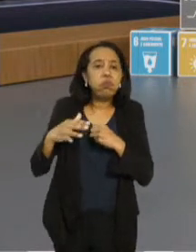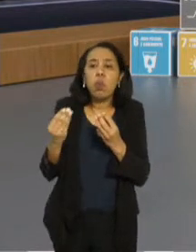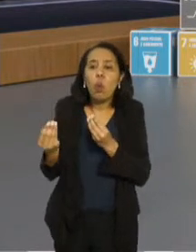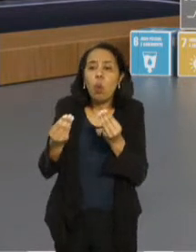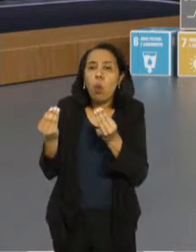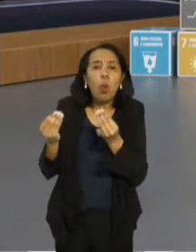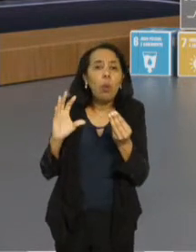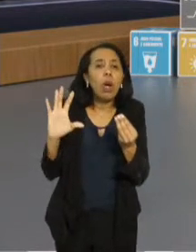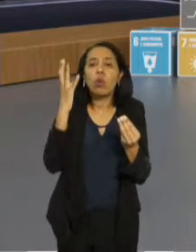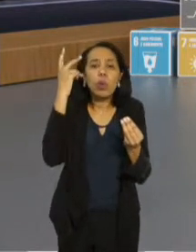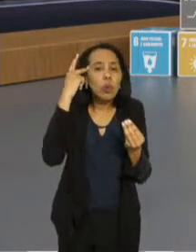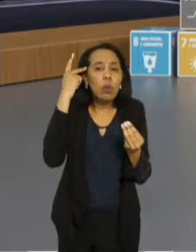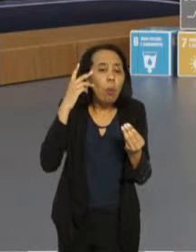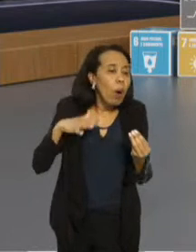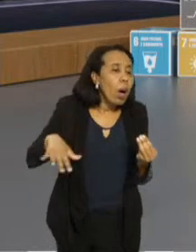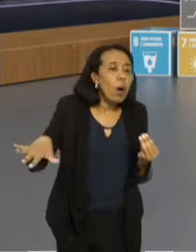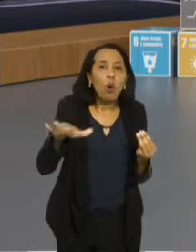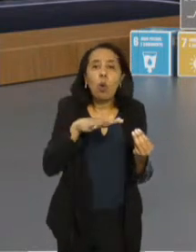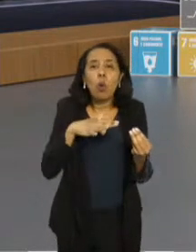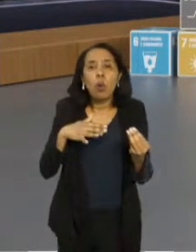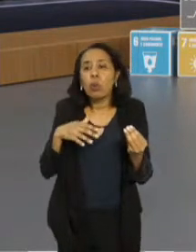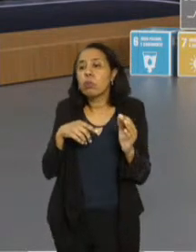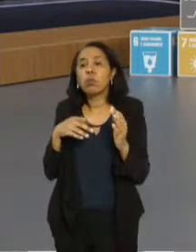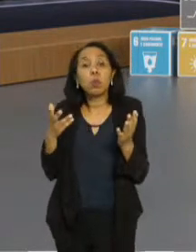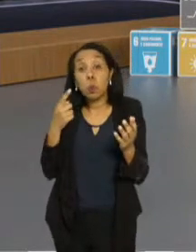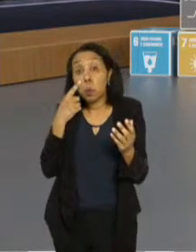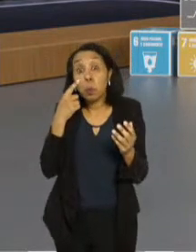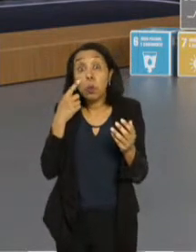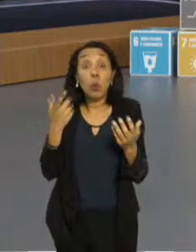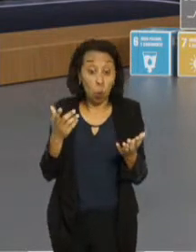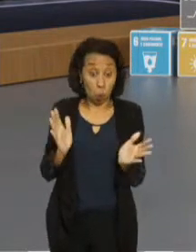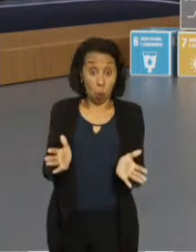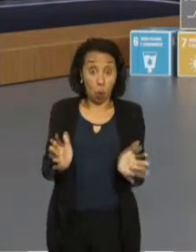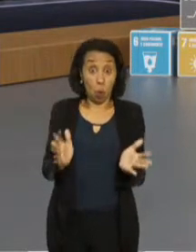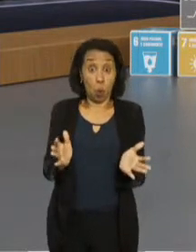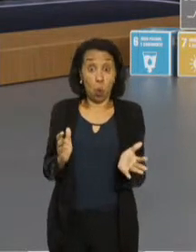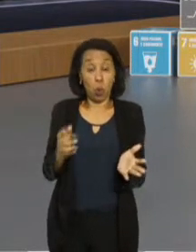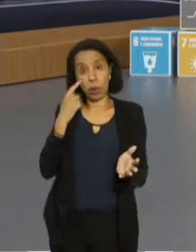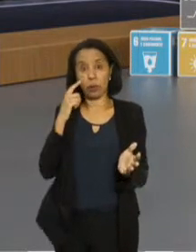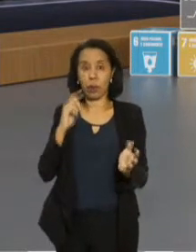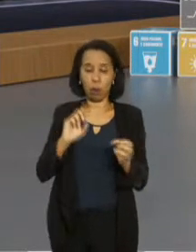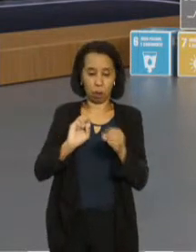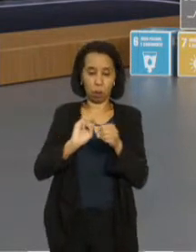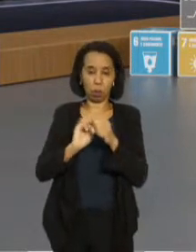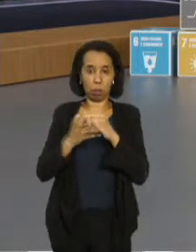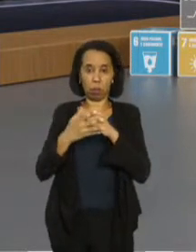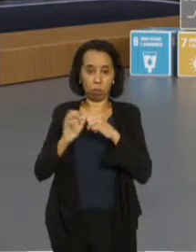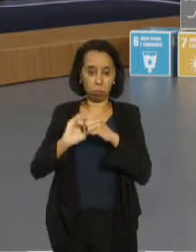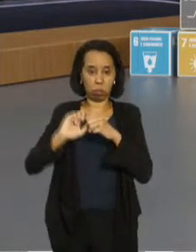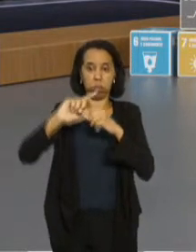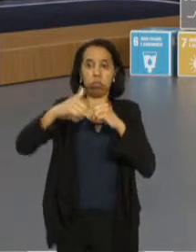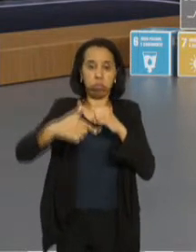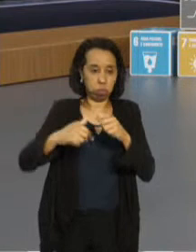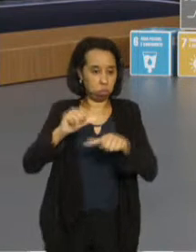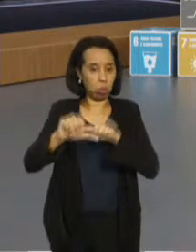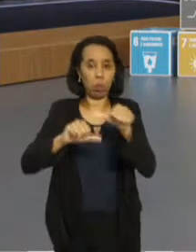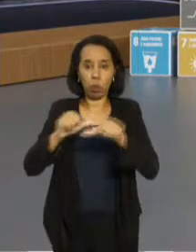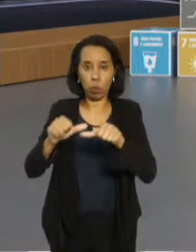forma geral, no estado de São Paulo, e com que resiliência que a gente sai disso olhando a esse movimento de